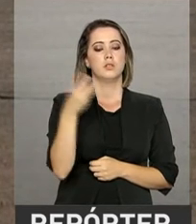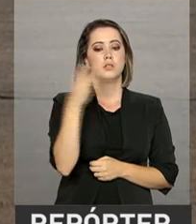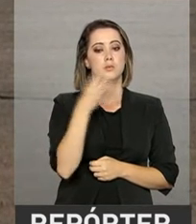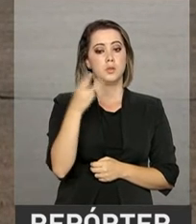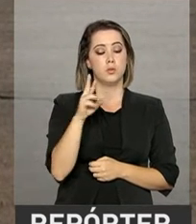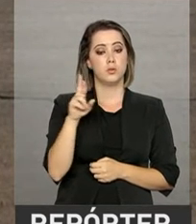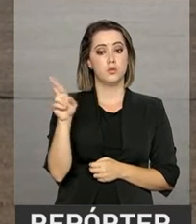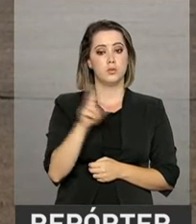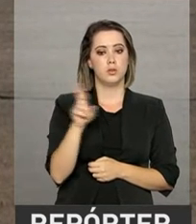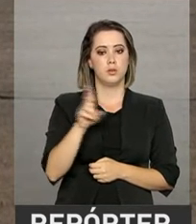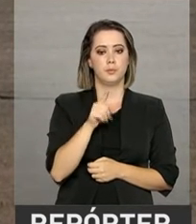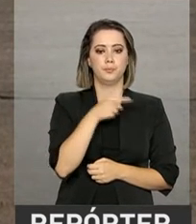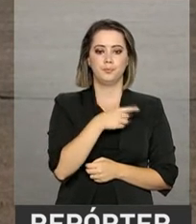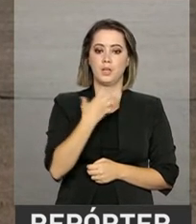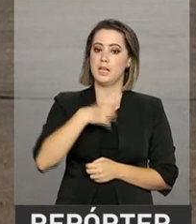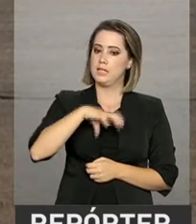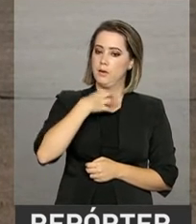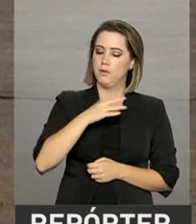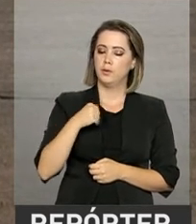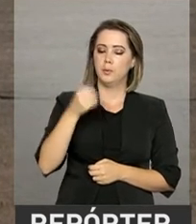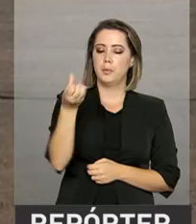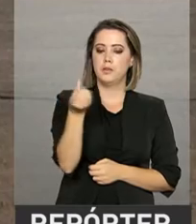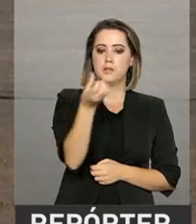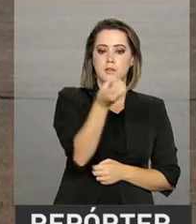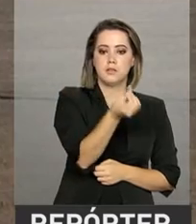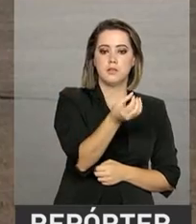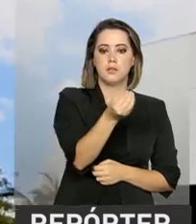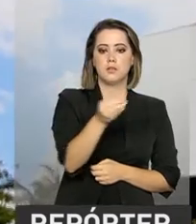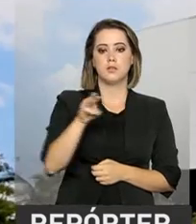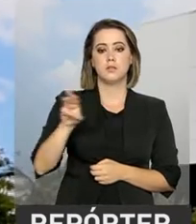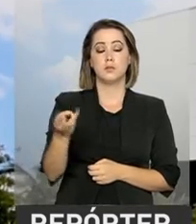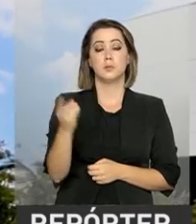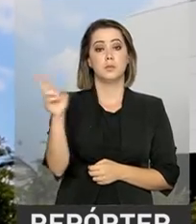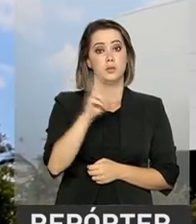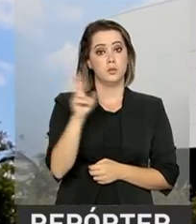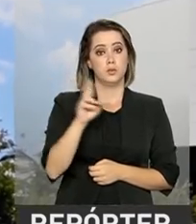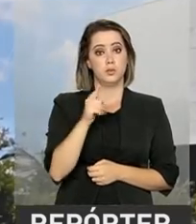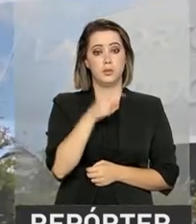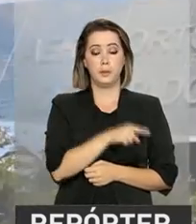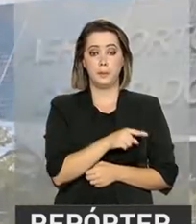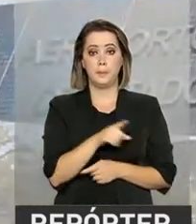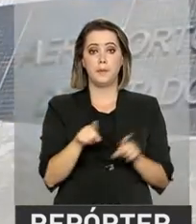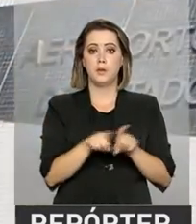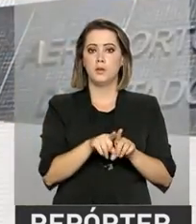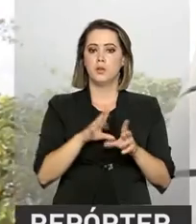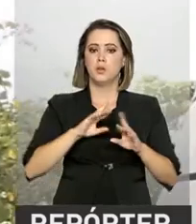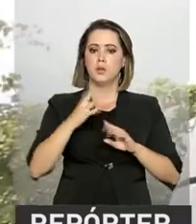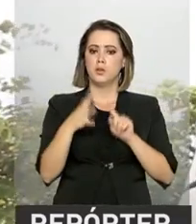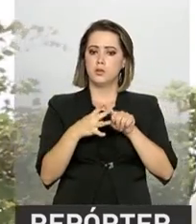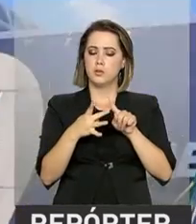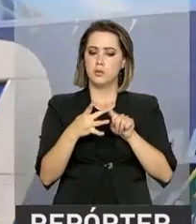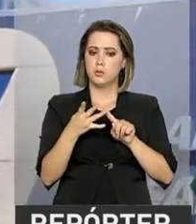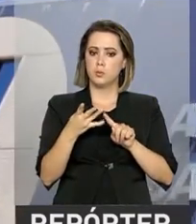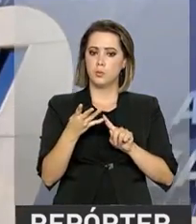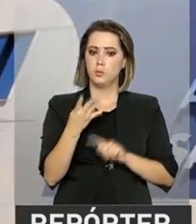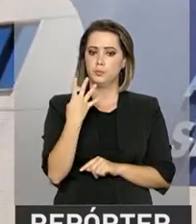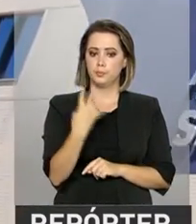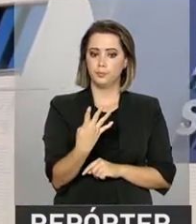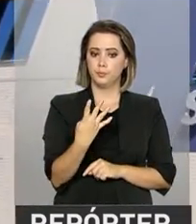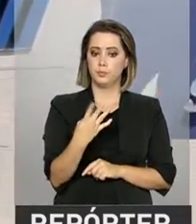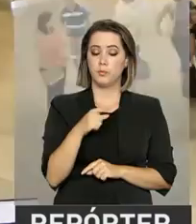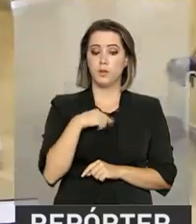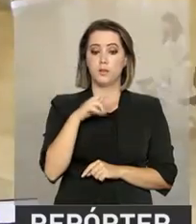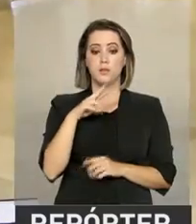Salvador fechou em mais de 660 milhões de reais. Os aeroportos de Fortaleza, Salvador, Florianópolis e Porto